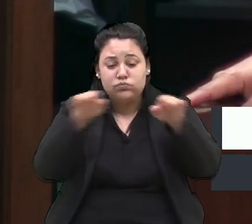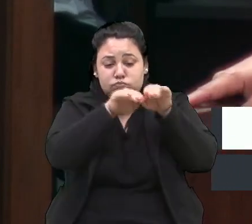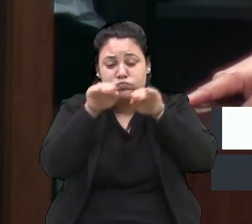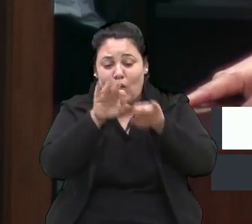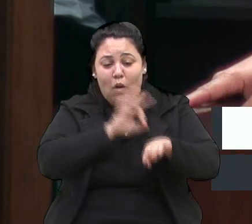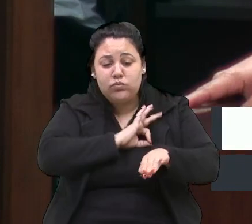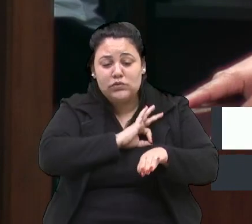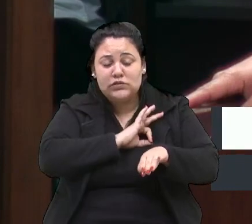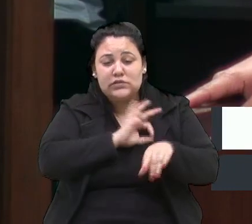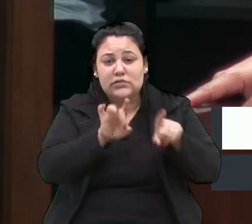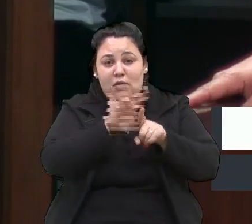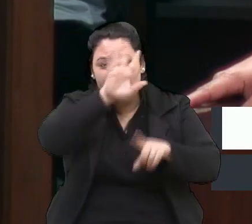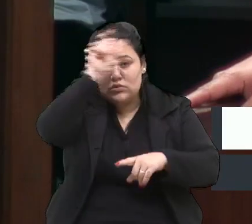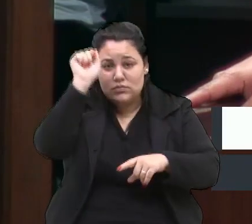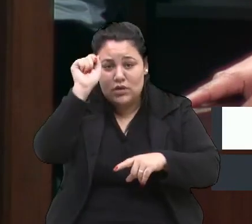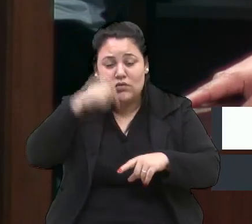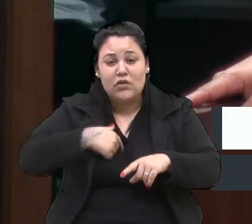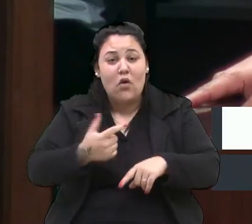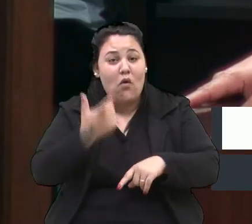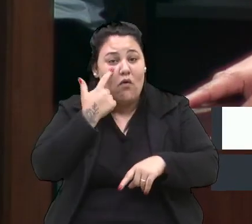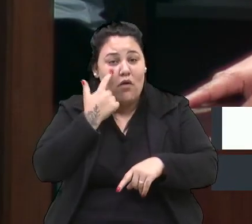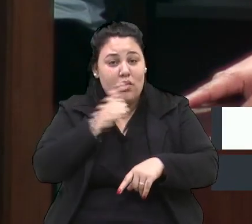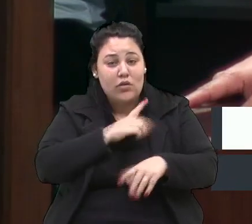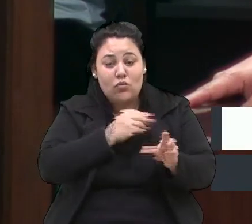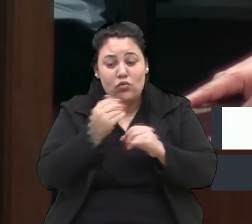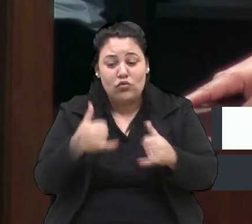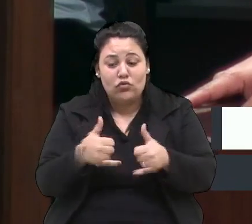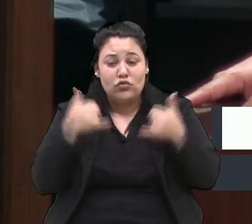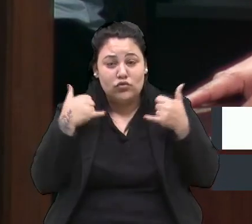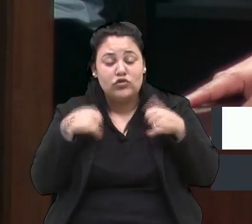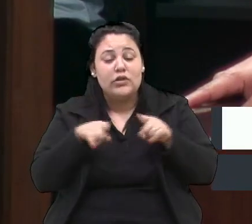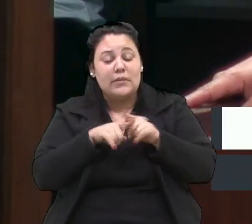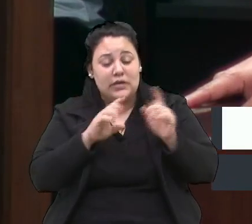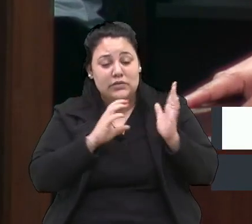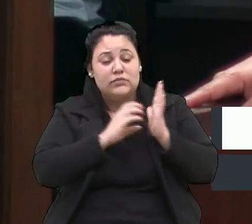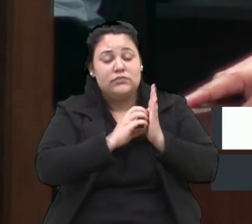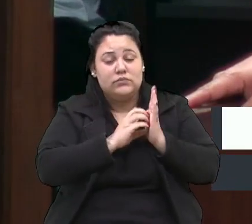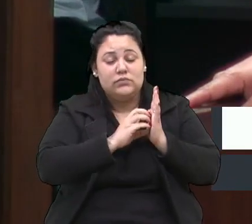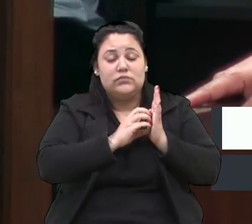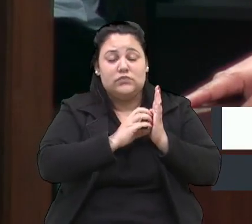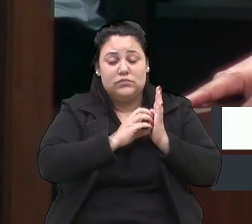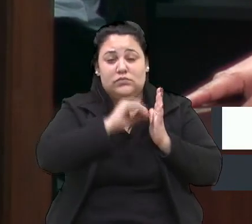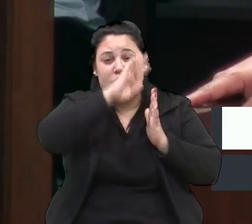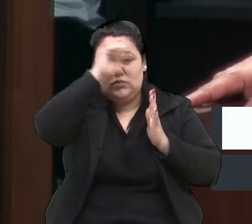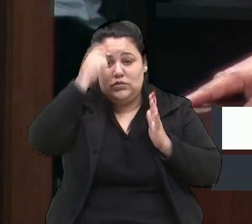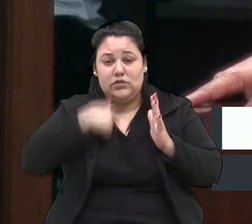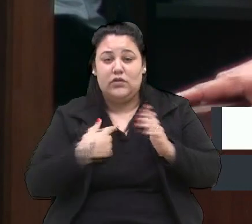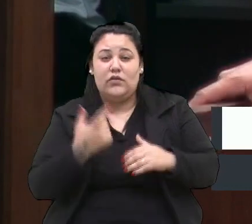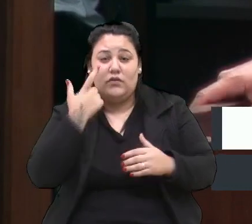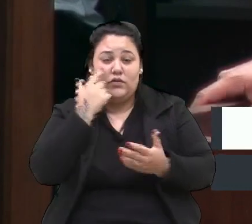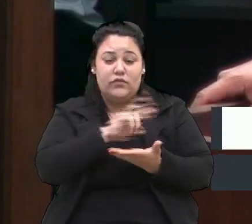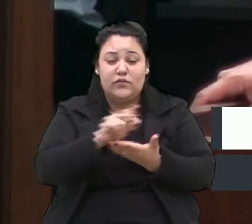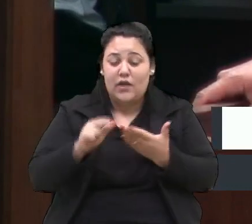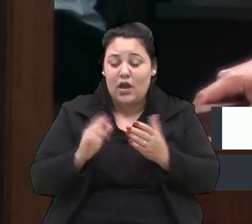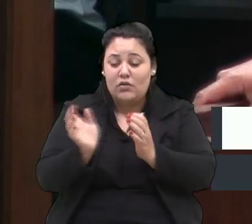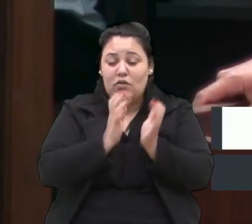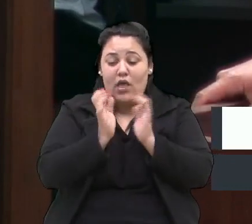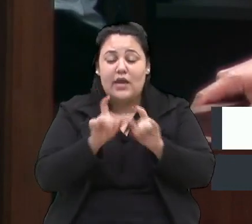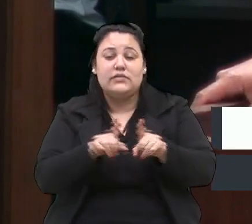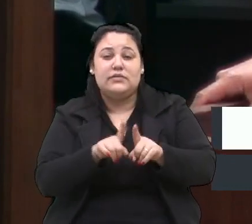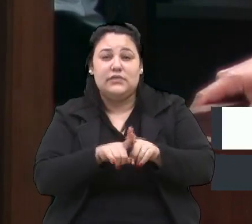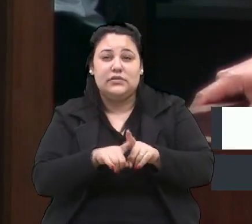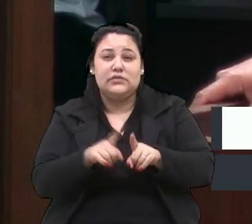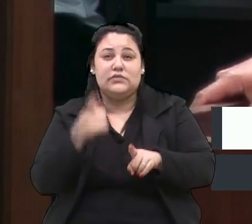eu vejo, e tenho muito orgulho de ser servidor público municipal, então vejo vários colegas aqui, servidores públicos municipais